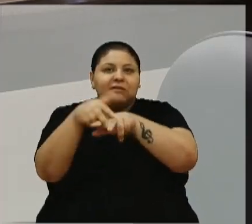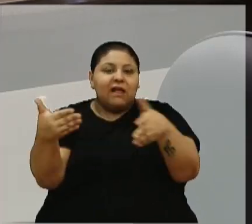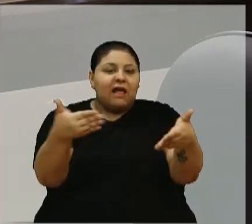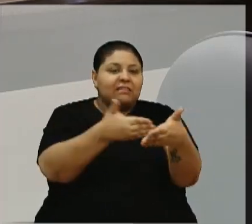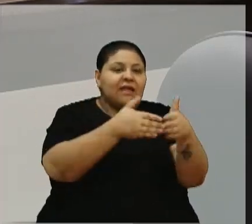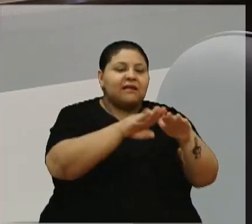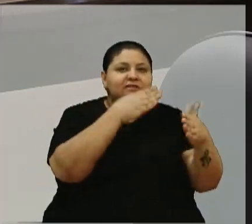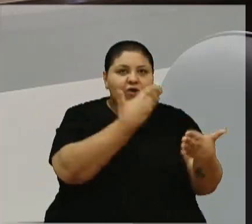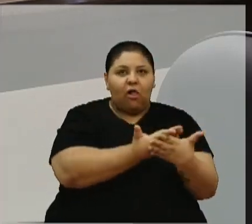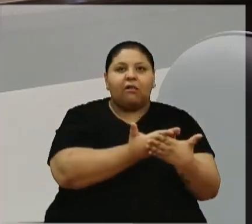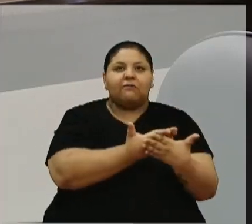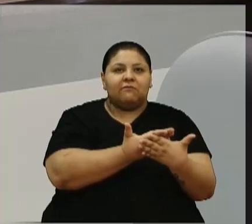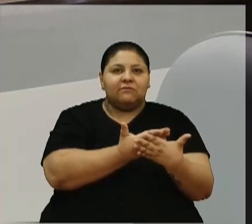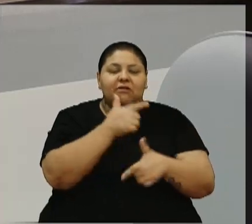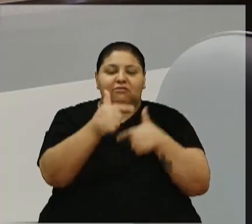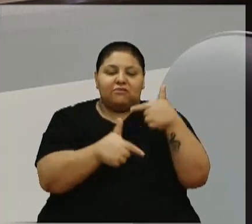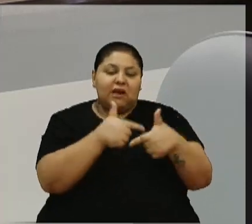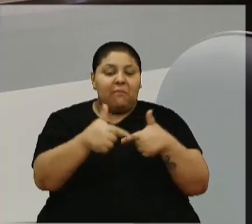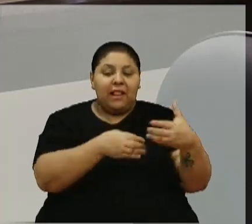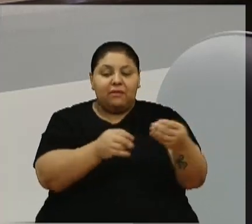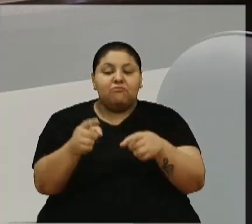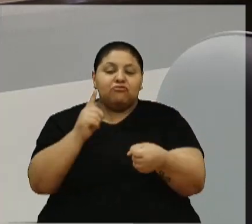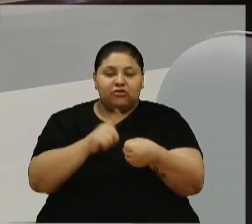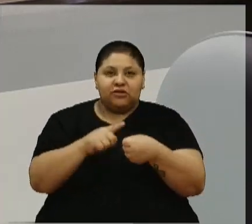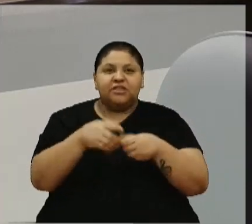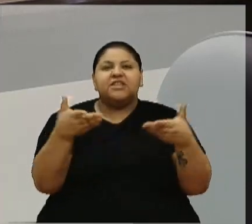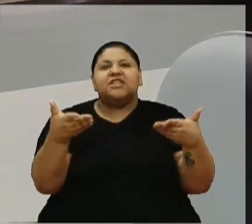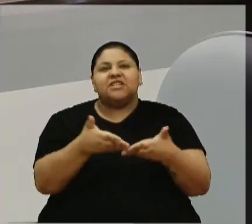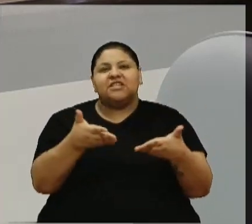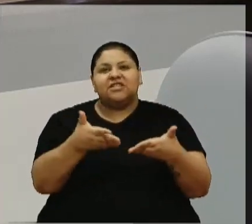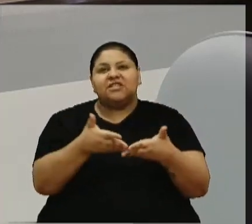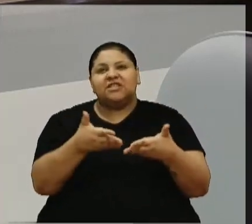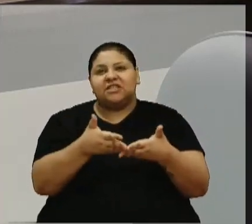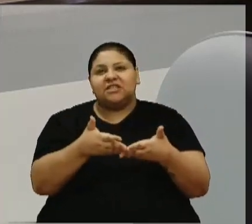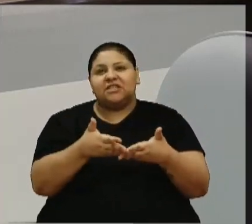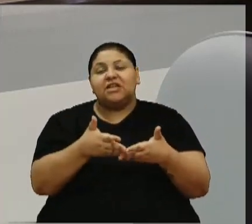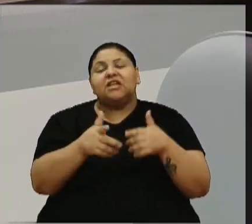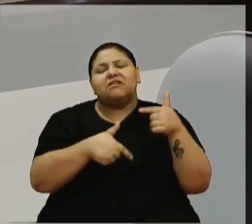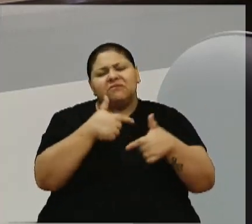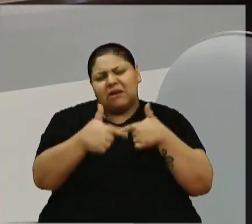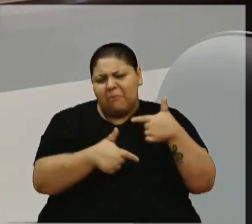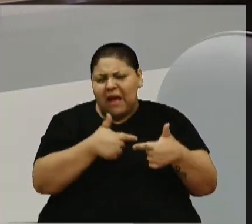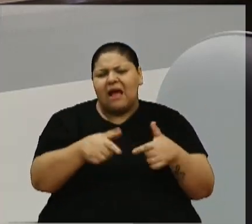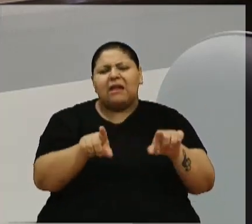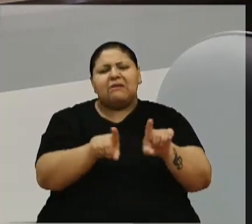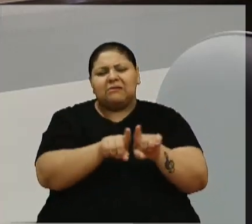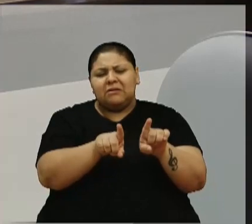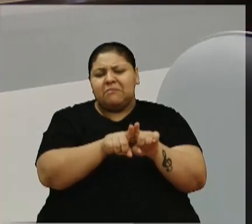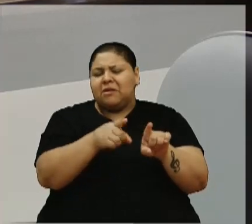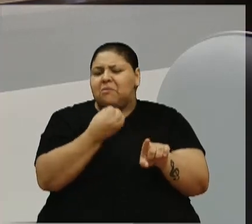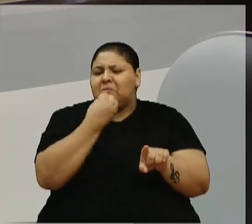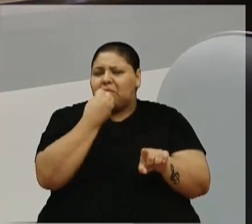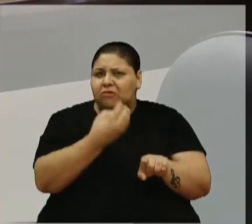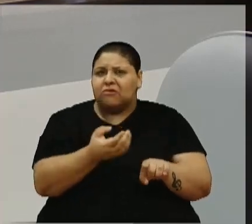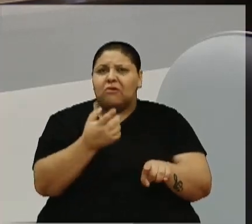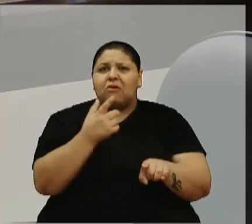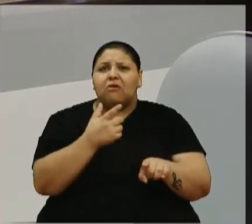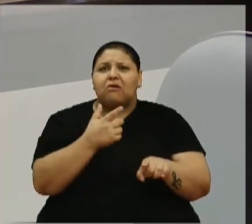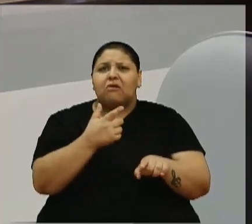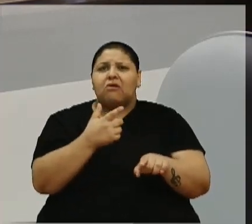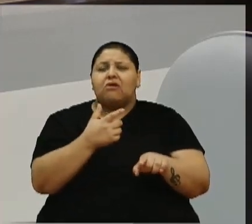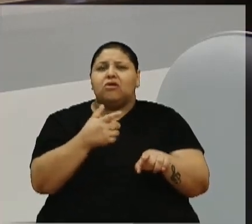para muita dedicação na nossa cidade, já é motivo de sobra, além do serviço, o senhor Galido Cristo Operário, por vários